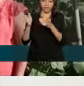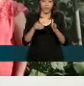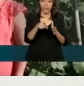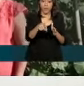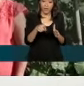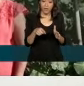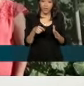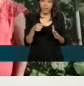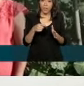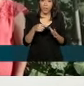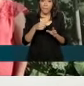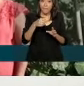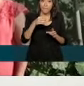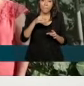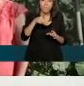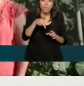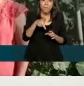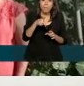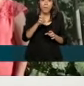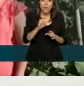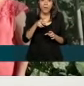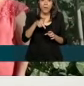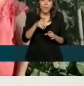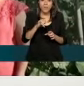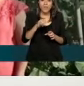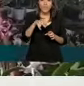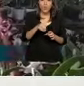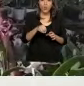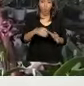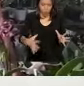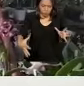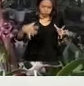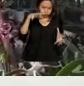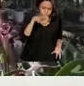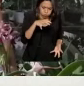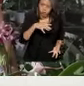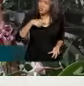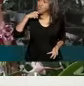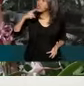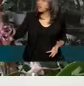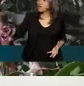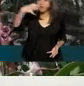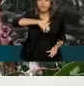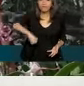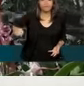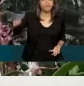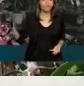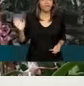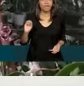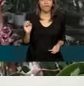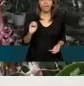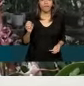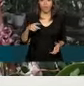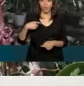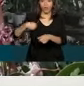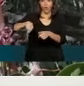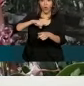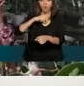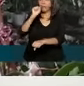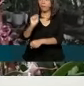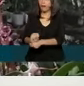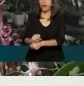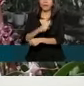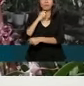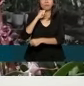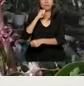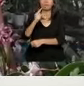e os médios produtores rurais que tiveram perdas no campo por causa da crise do coronavírus,